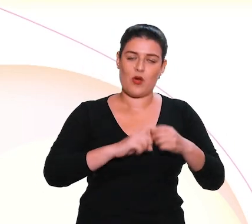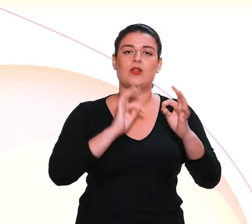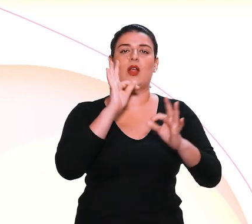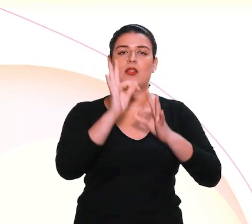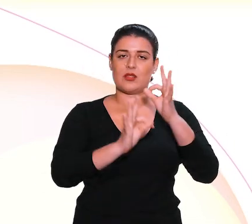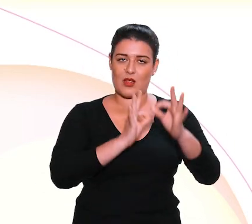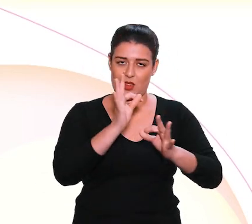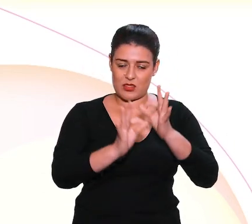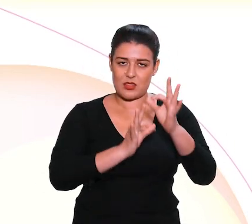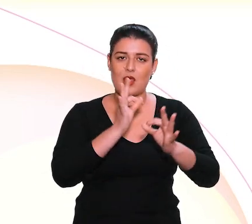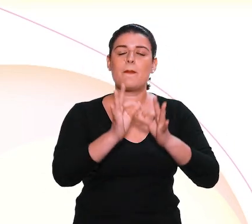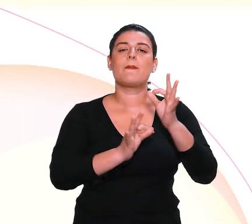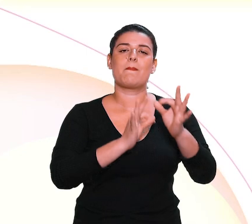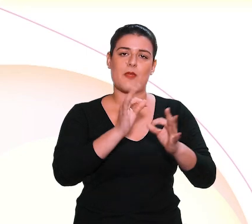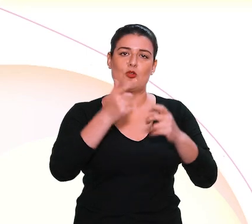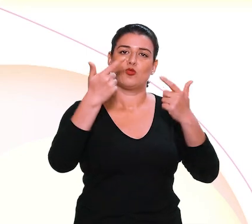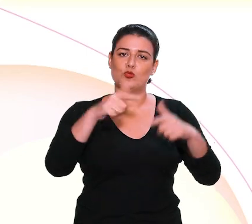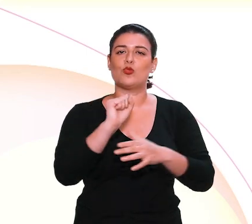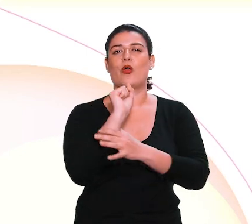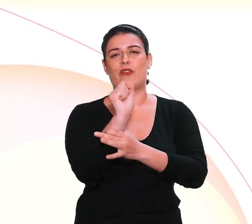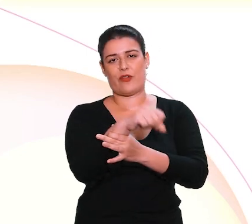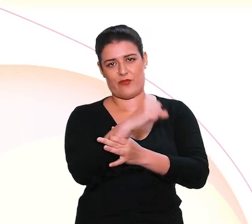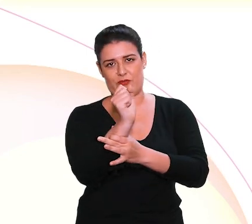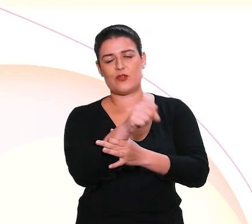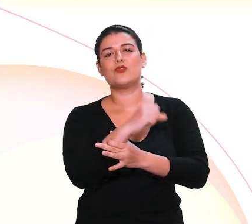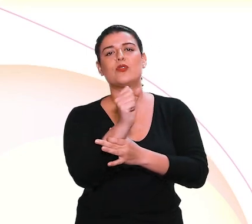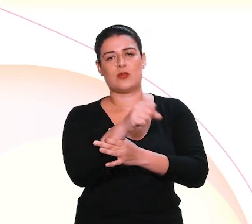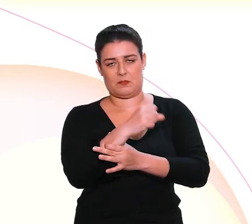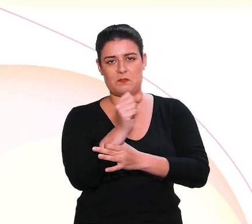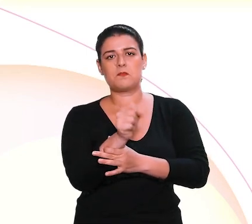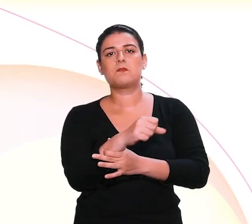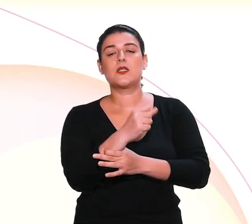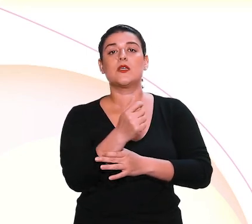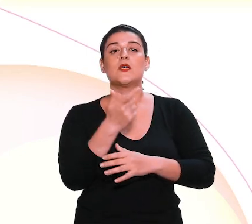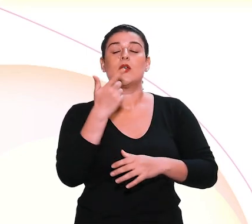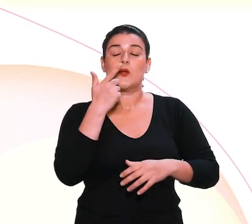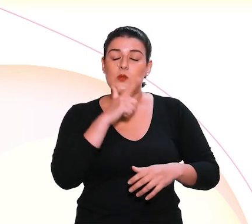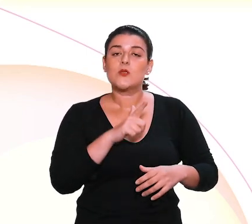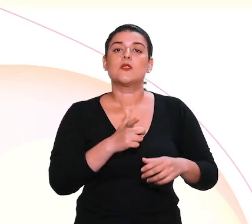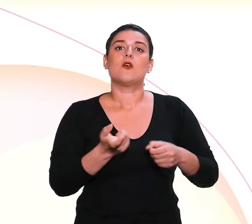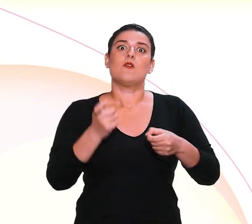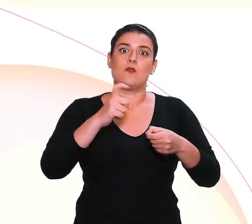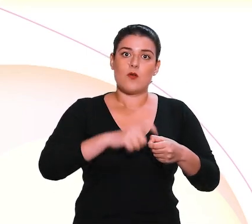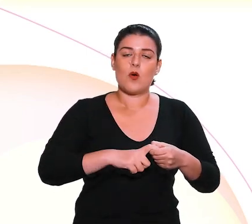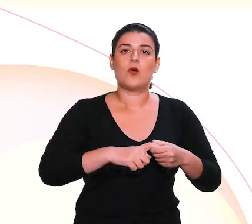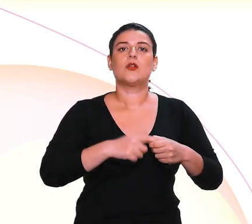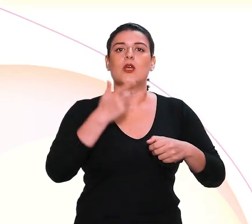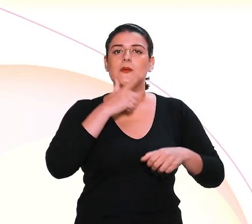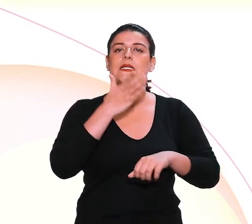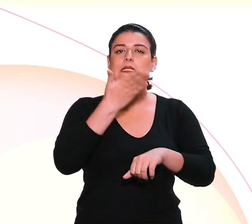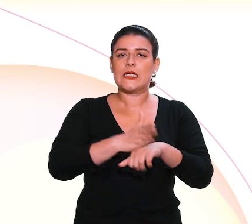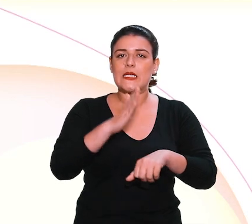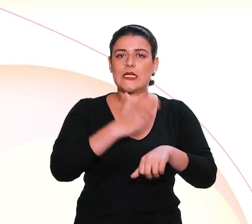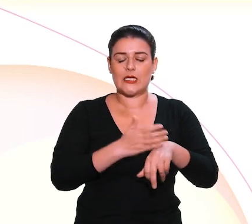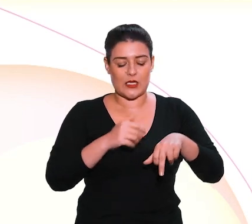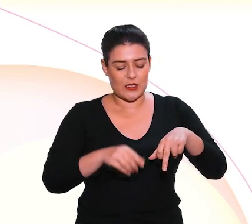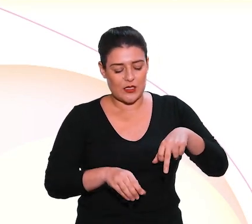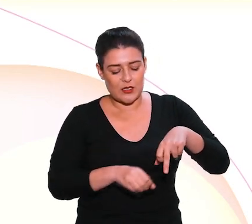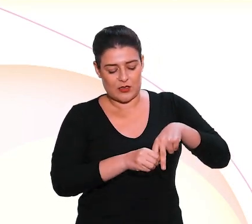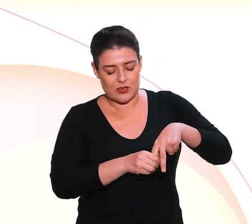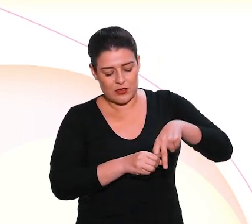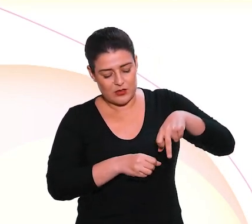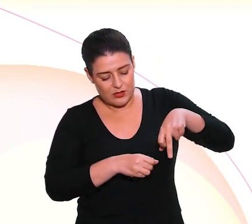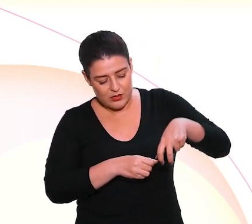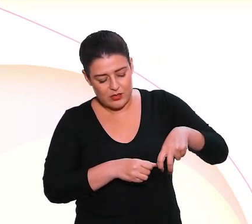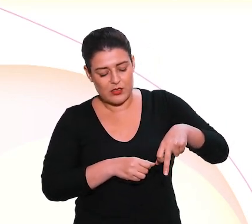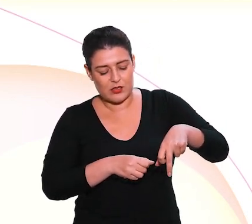dificuldade, uma marcha patológica novamente. Ele volta para a fisioterapia para ganhar confiança e treinar sua marcha protética